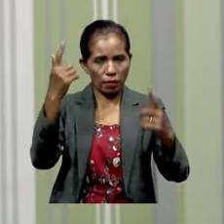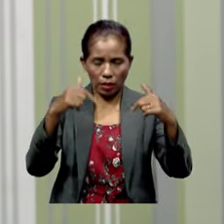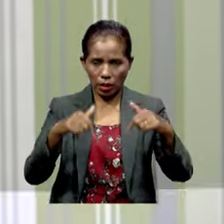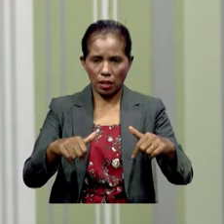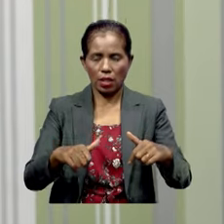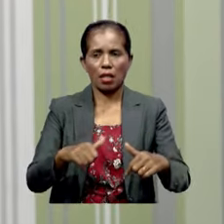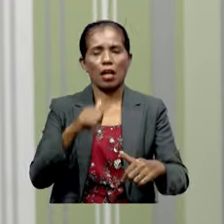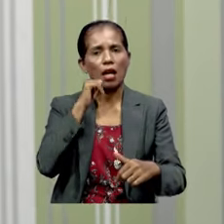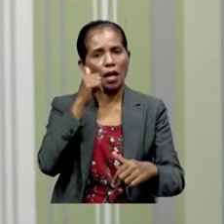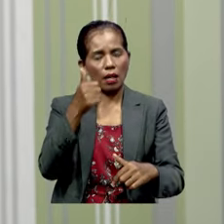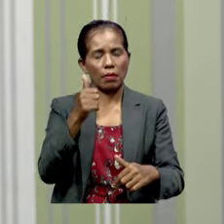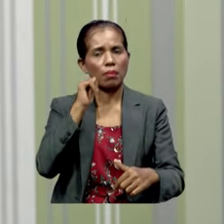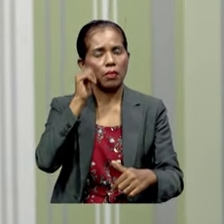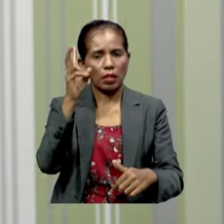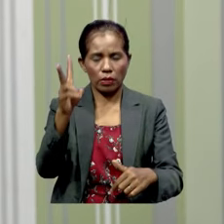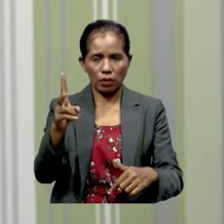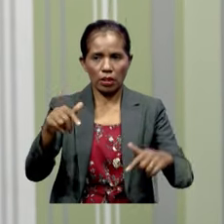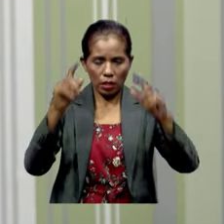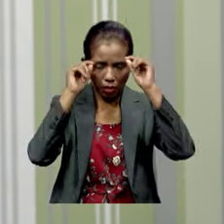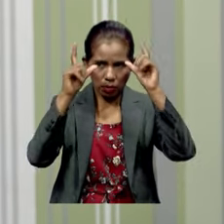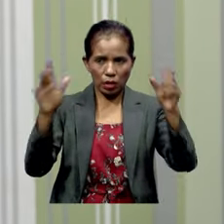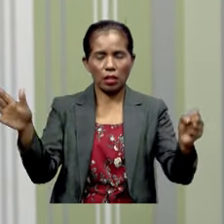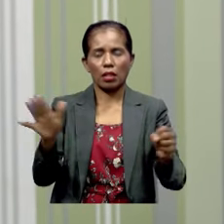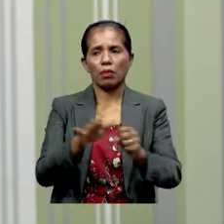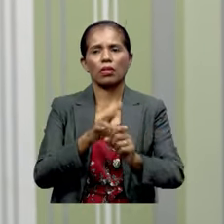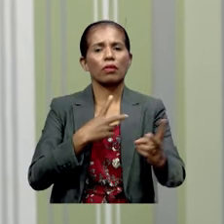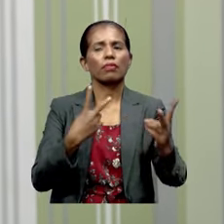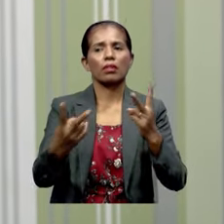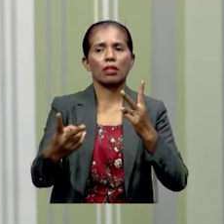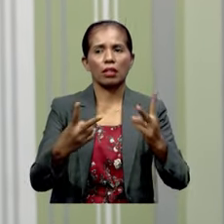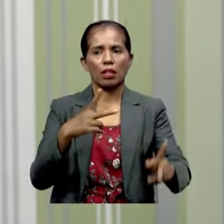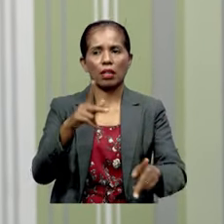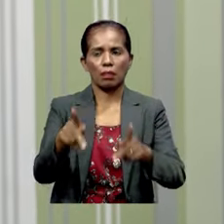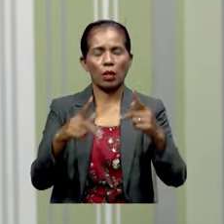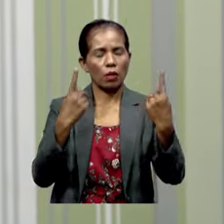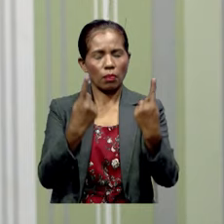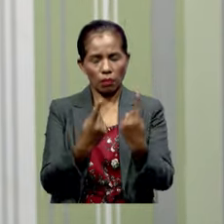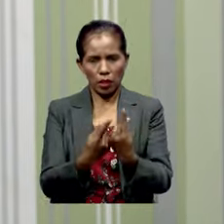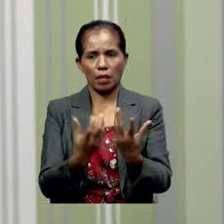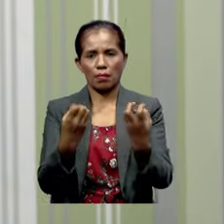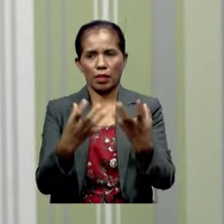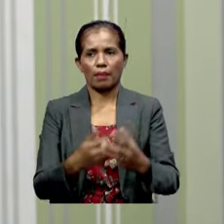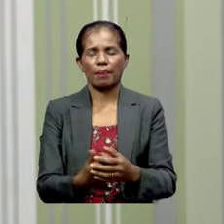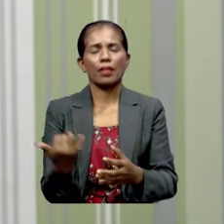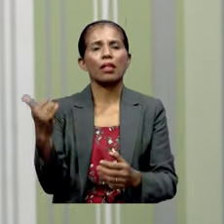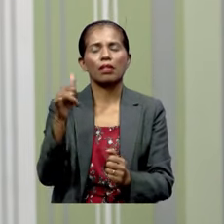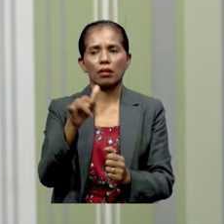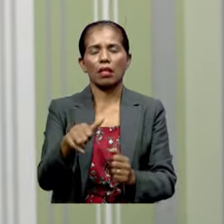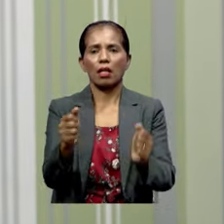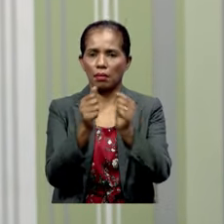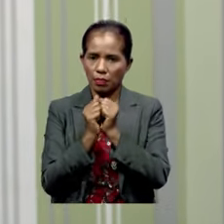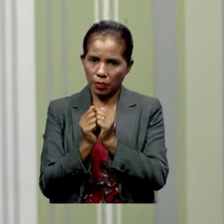e bairua, e a Timor se na cono ho bainaka, mesa empresário red si na bema